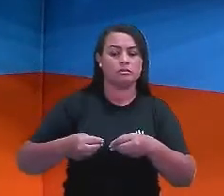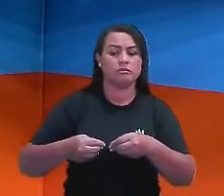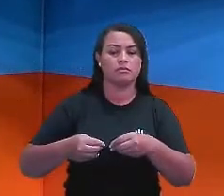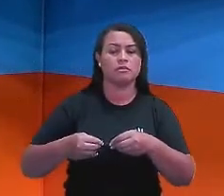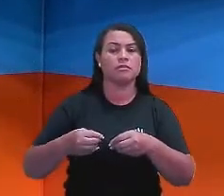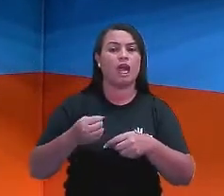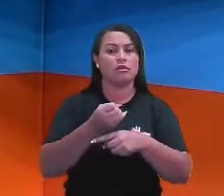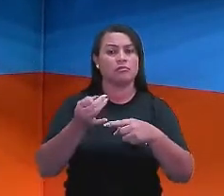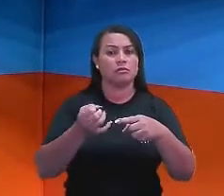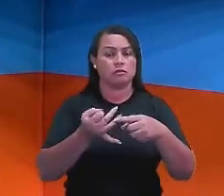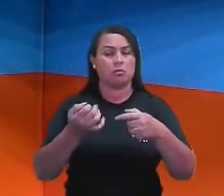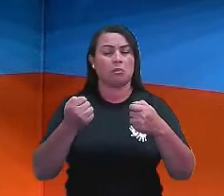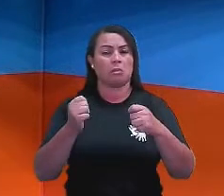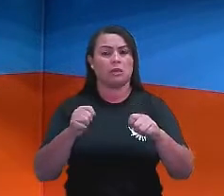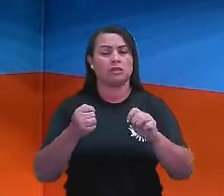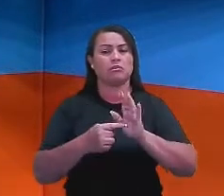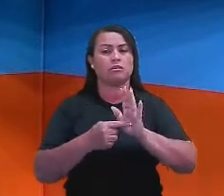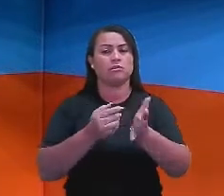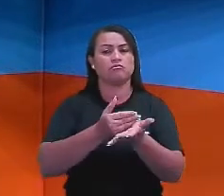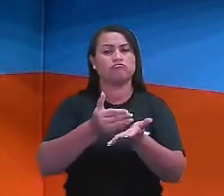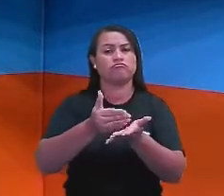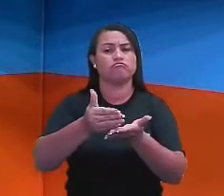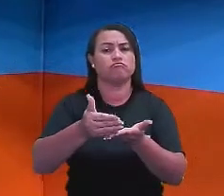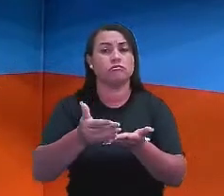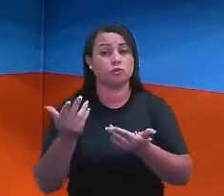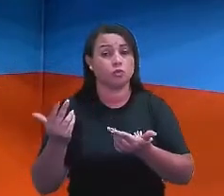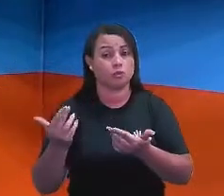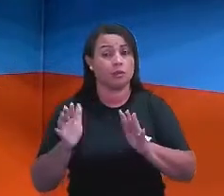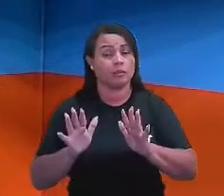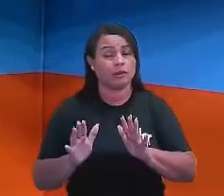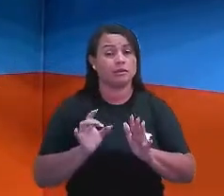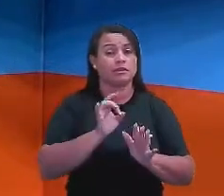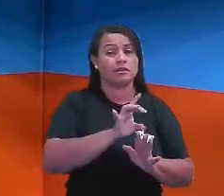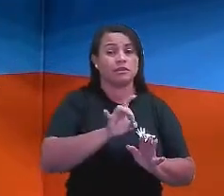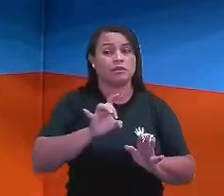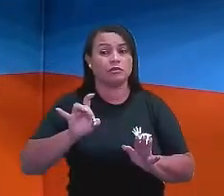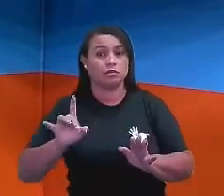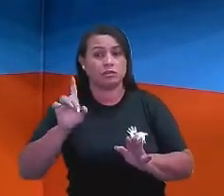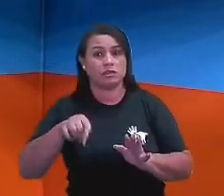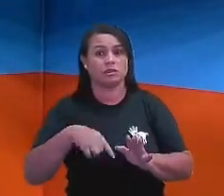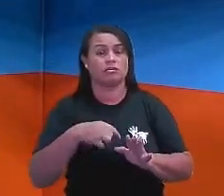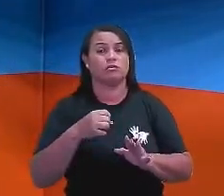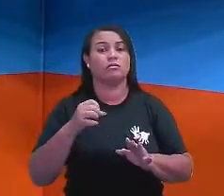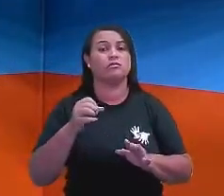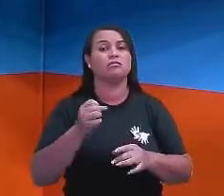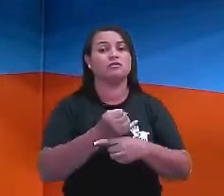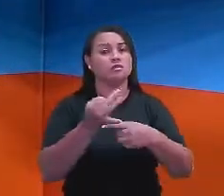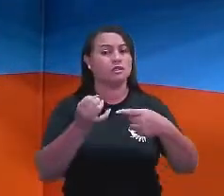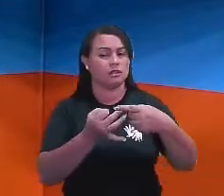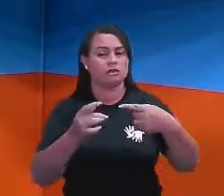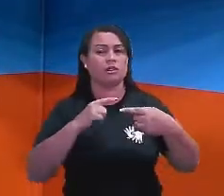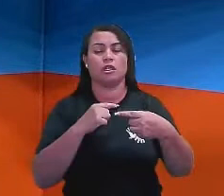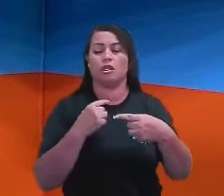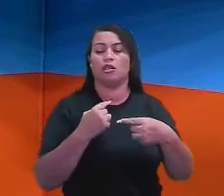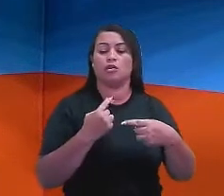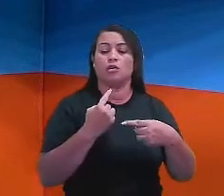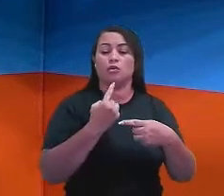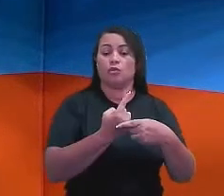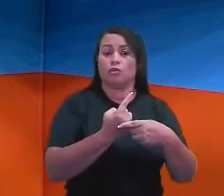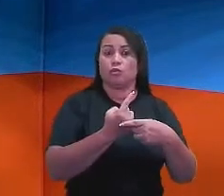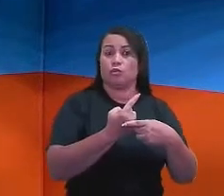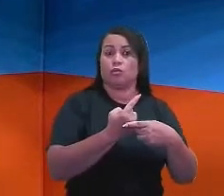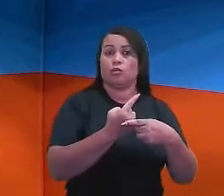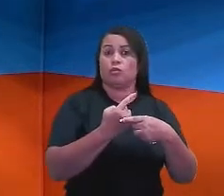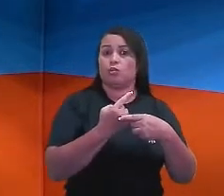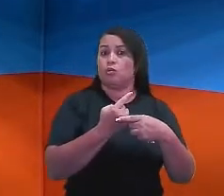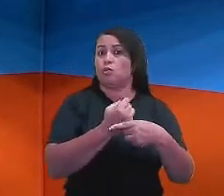Ela determina a divisão de partes iguais, sendo que cada parte é uma fração do inteiro. Então, eu tenho 1 aqui inteiro, e aqui eu dividi em